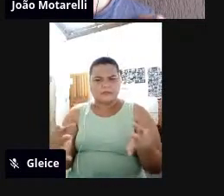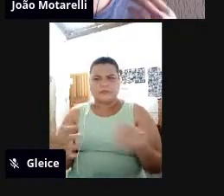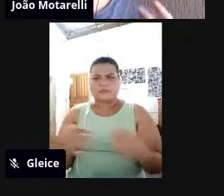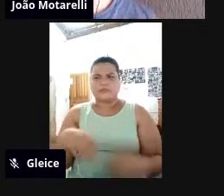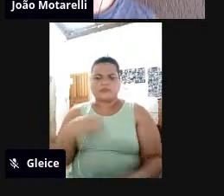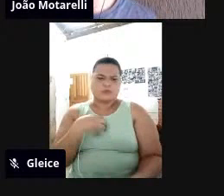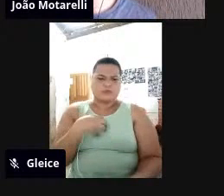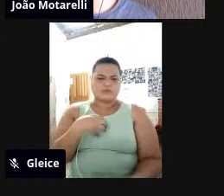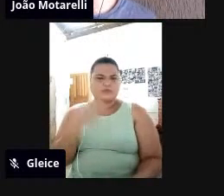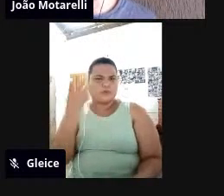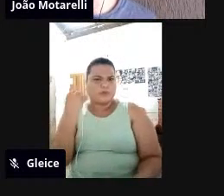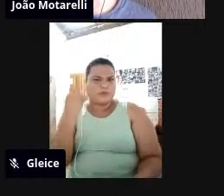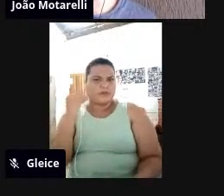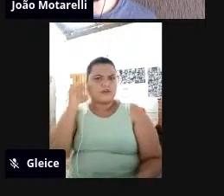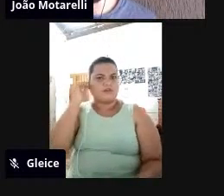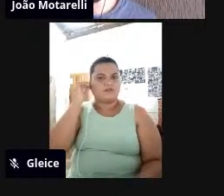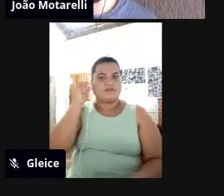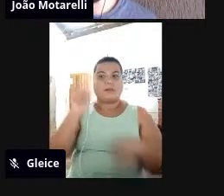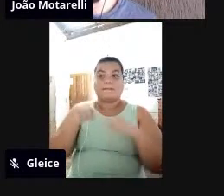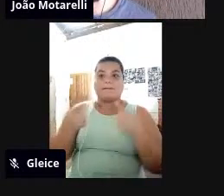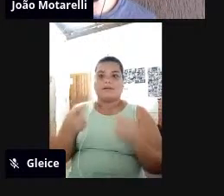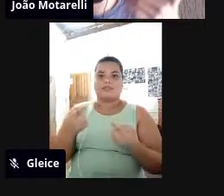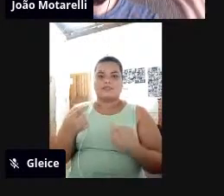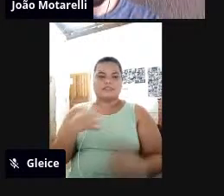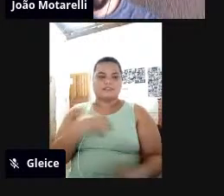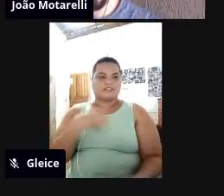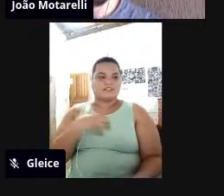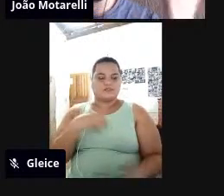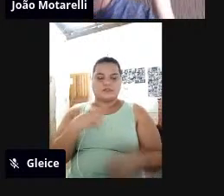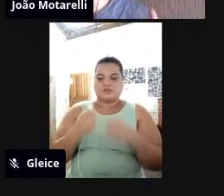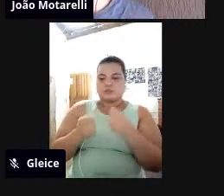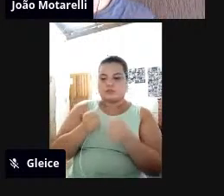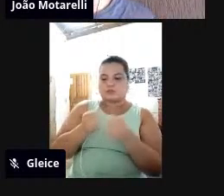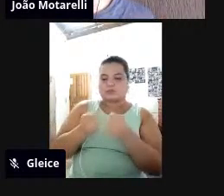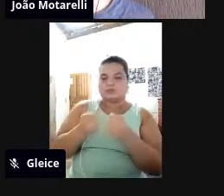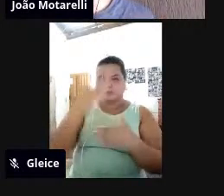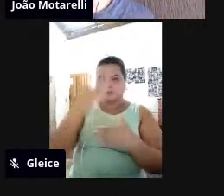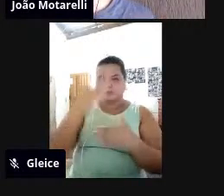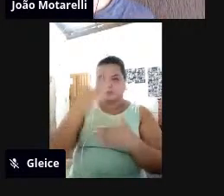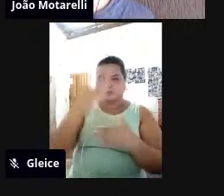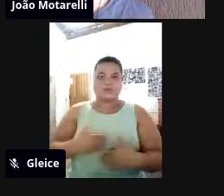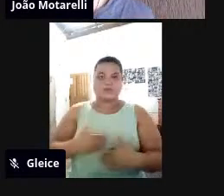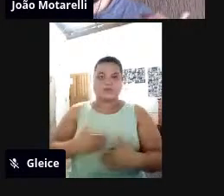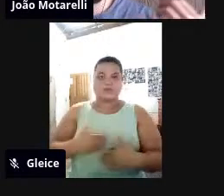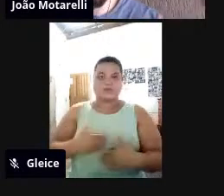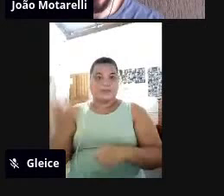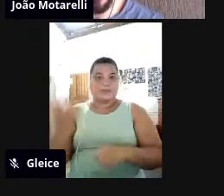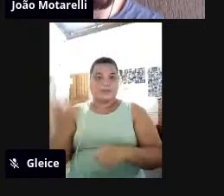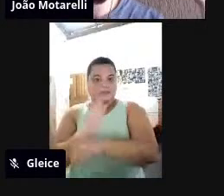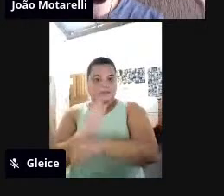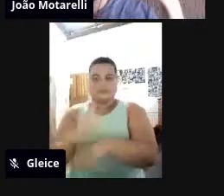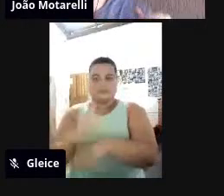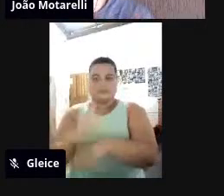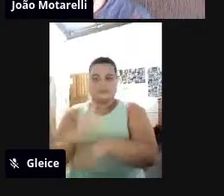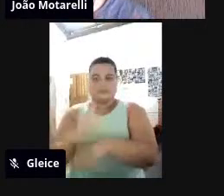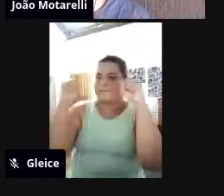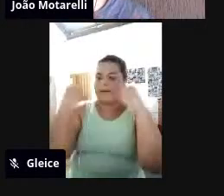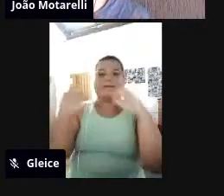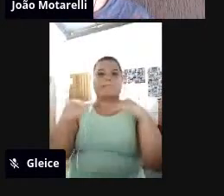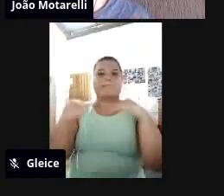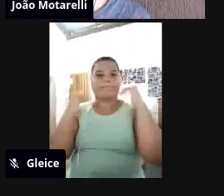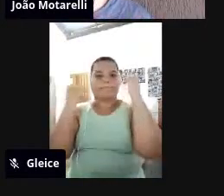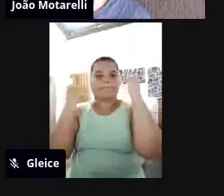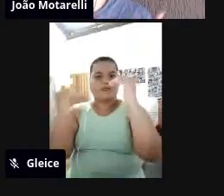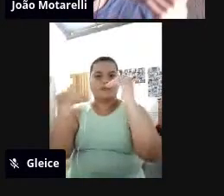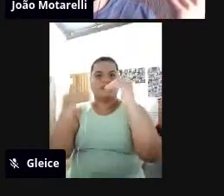mas é daí que vem um sentimento de controle sobre o corpo. Se eu treinar mais, eu vou perder mais peso então. Se eu restringir mais, então eu perco mais